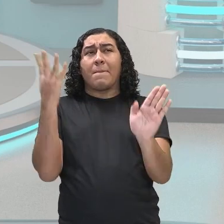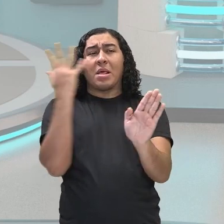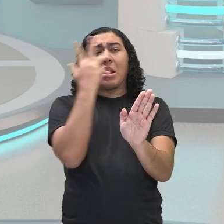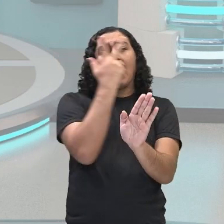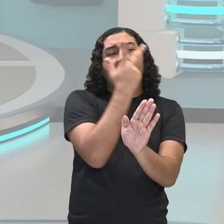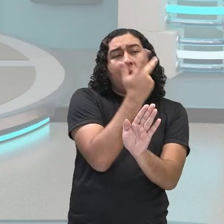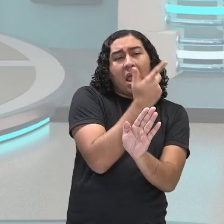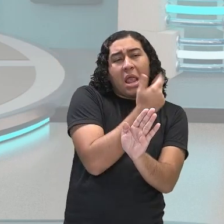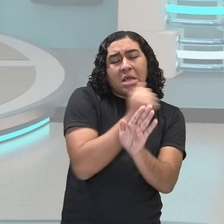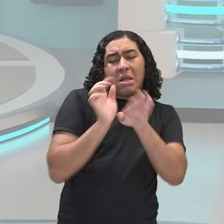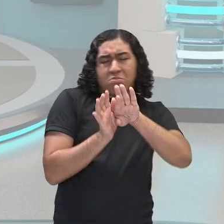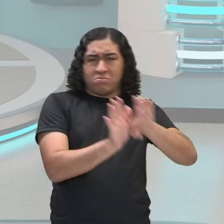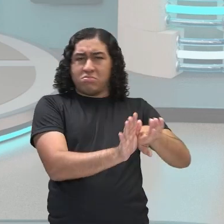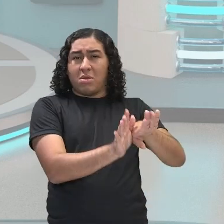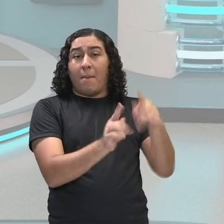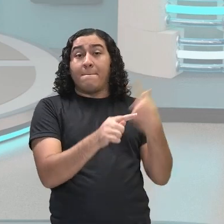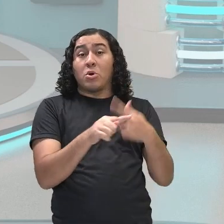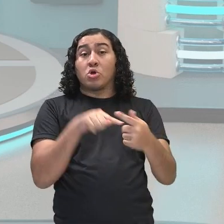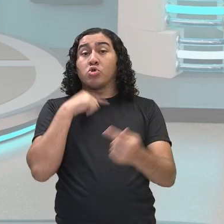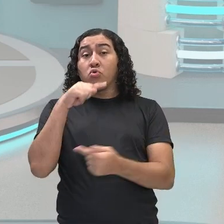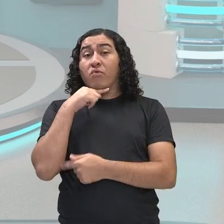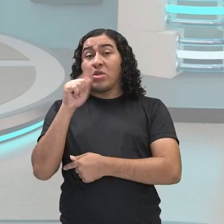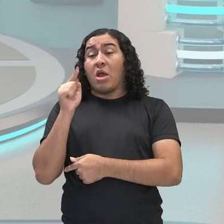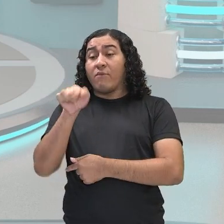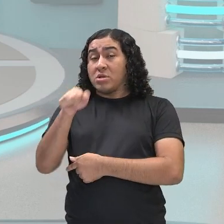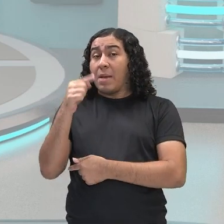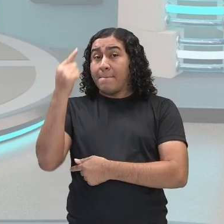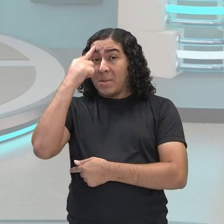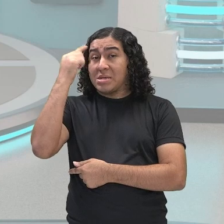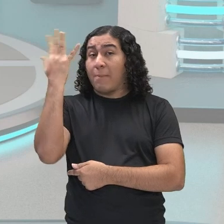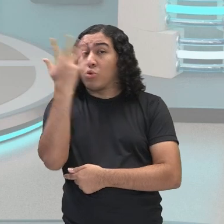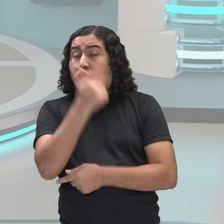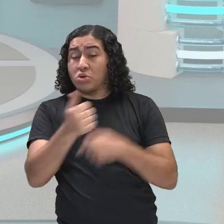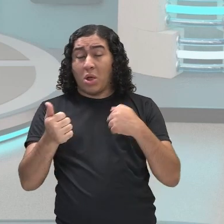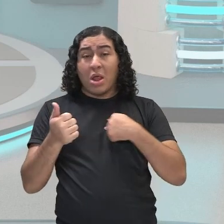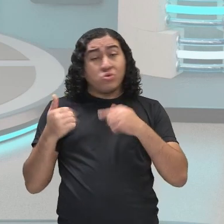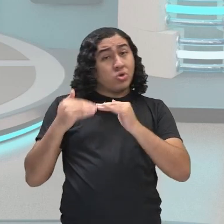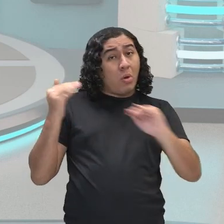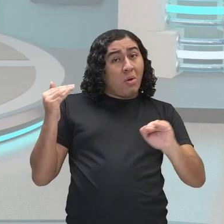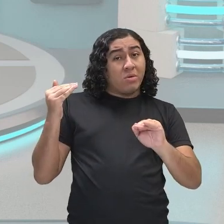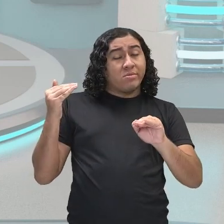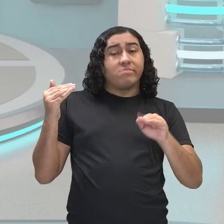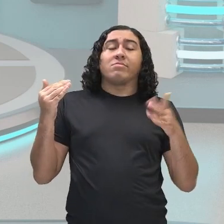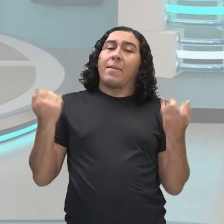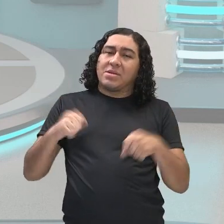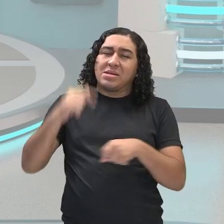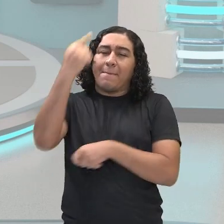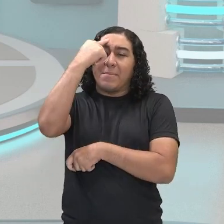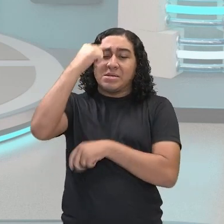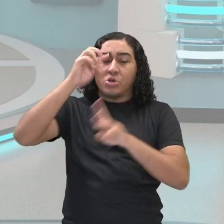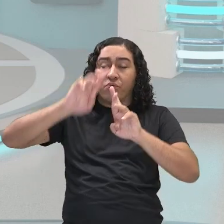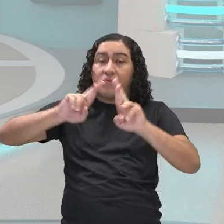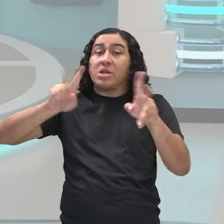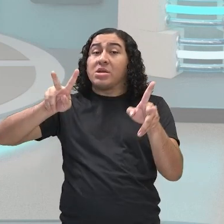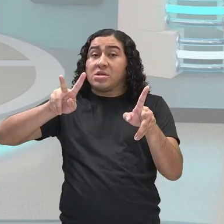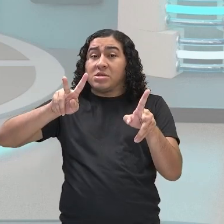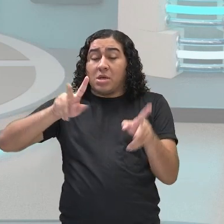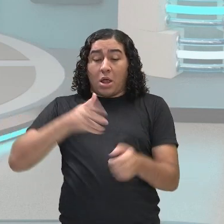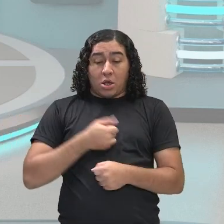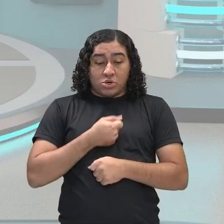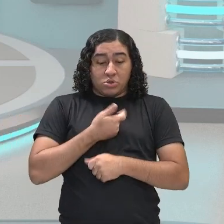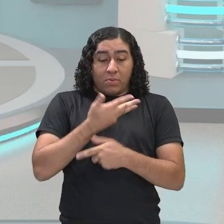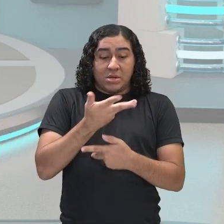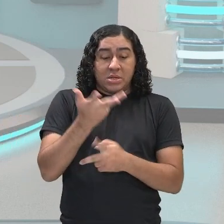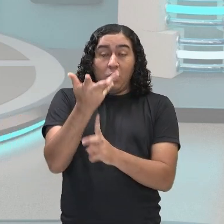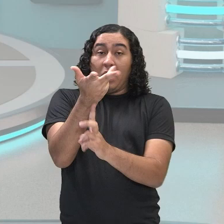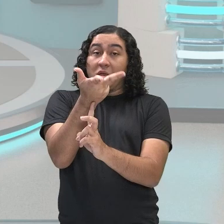o que é belo para mim pode não ser belo para você. Então, a gente tem que se afastar um pouco desse conceito de beleza e entender que o fazer